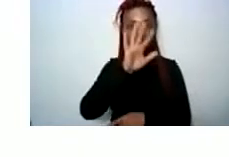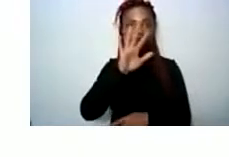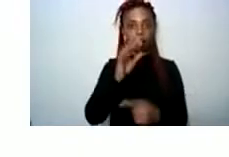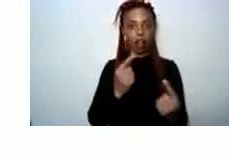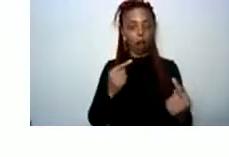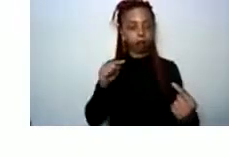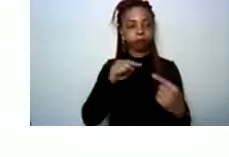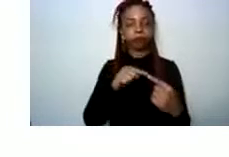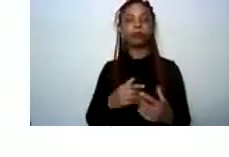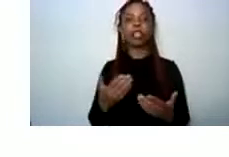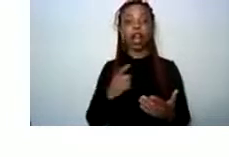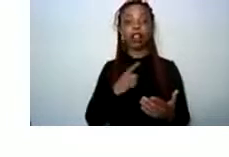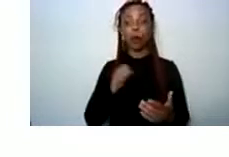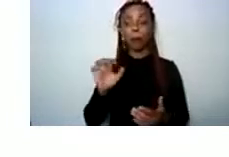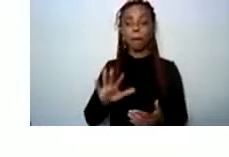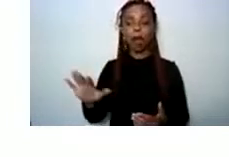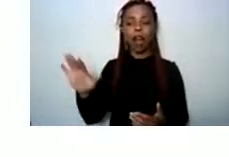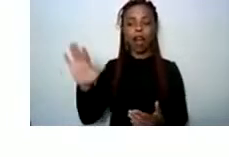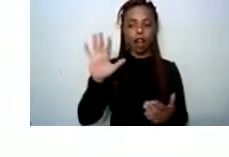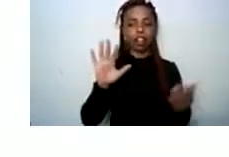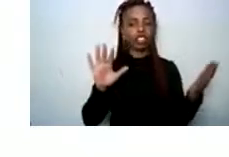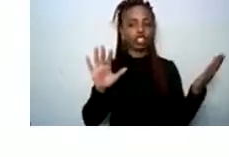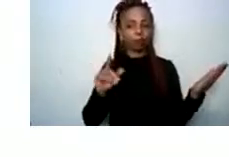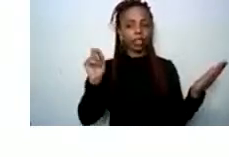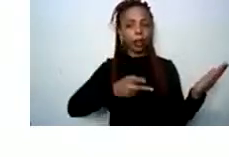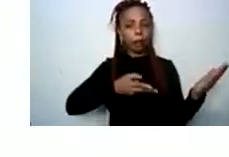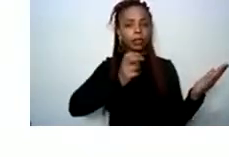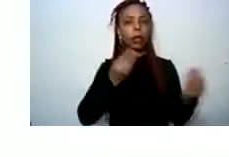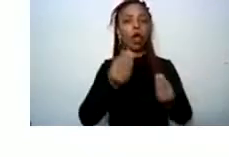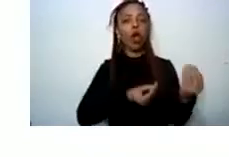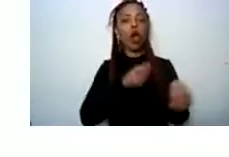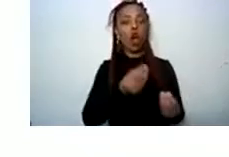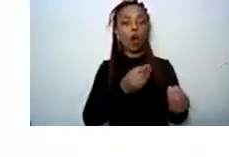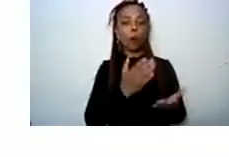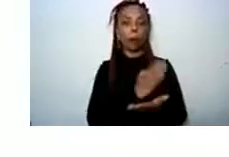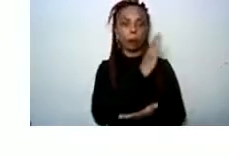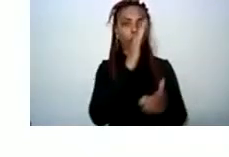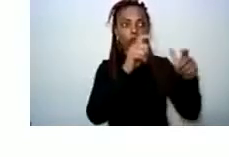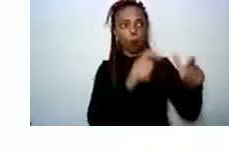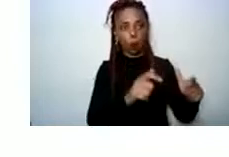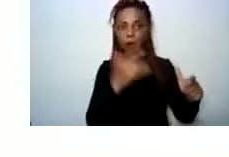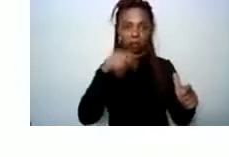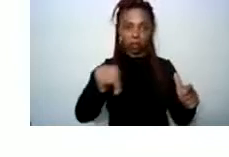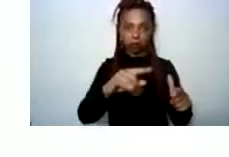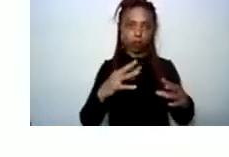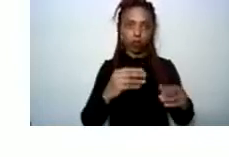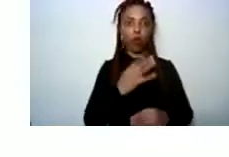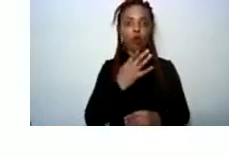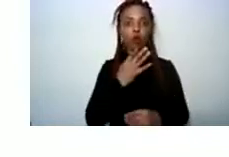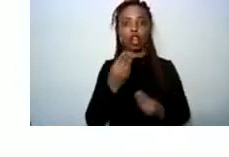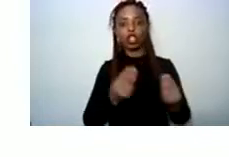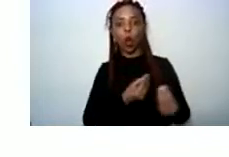perceber como é a Biblioteca Mário de Andrade. Eu não sei se todos têm o conhecimento e a imagem da biblioteca na